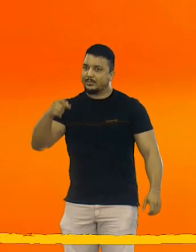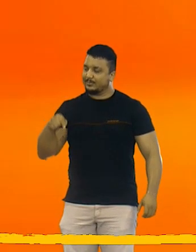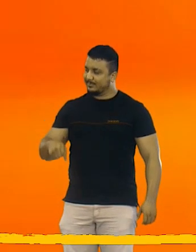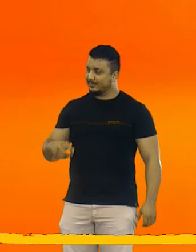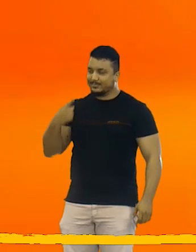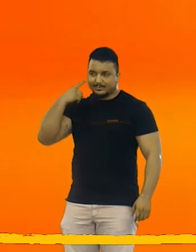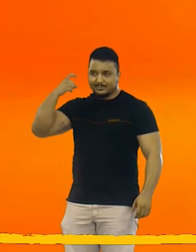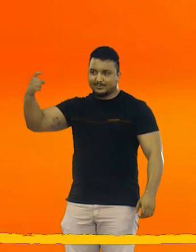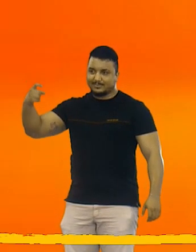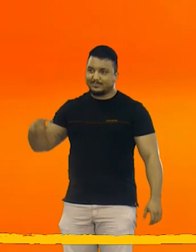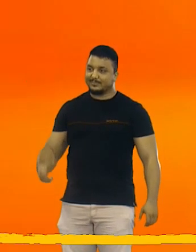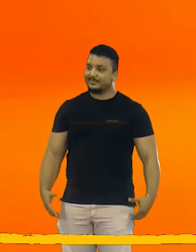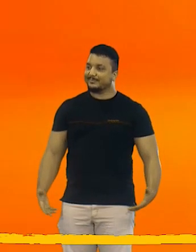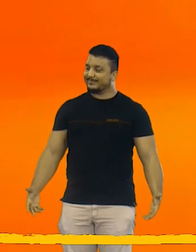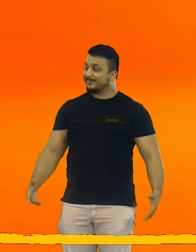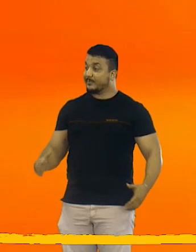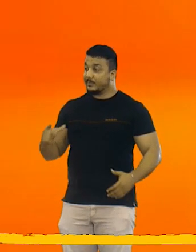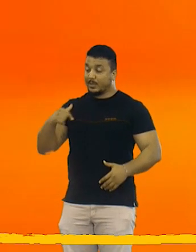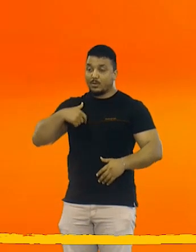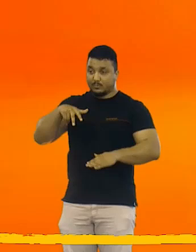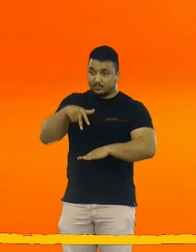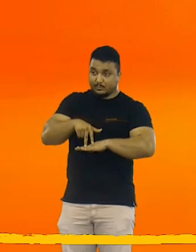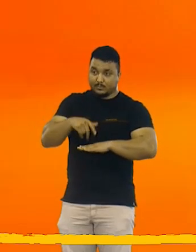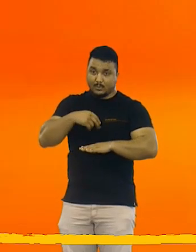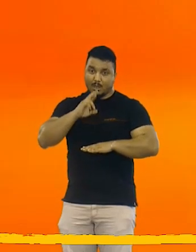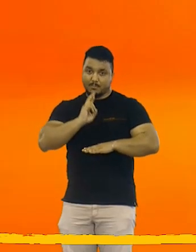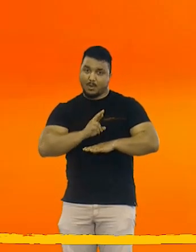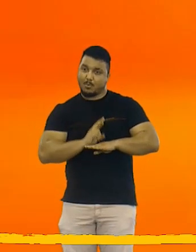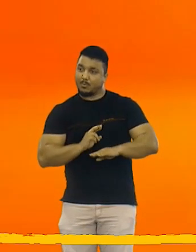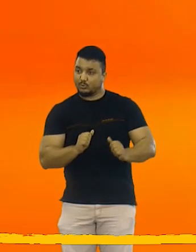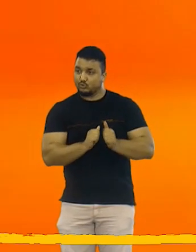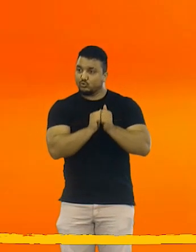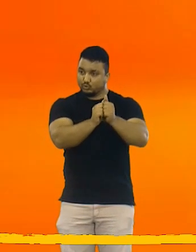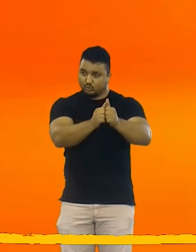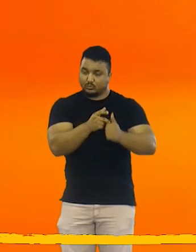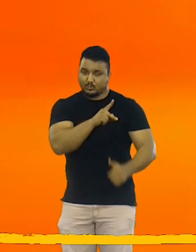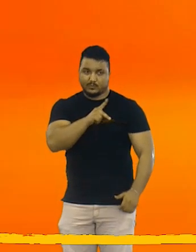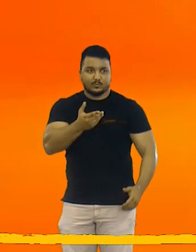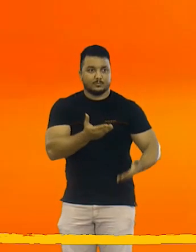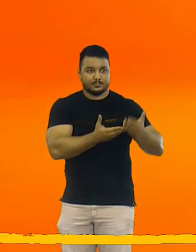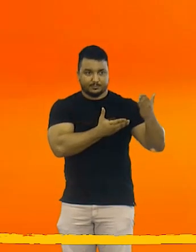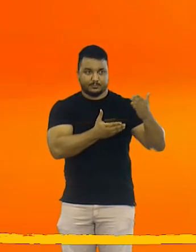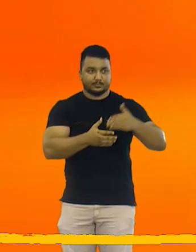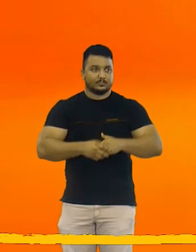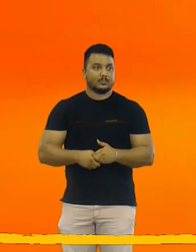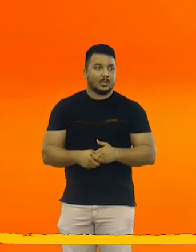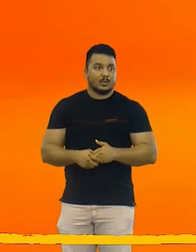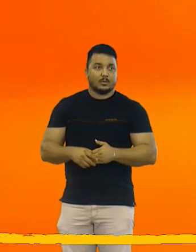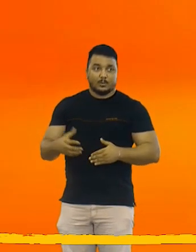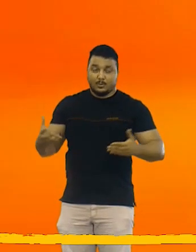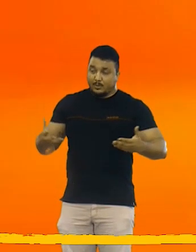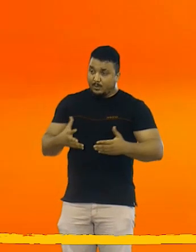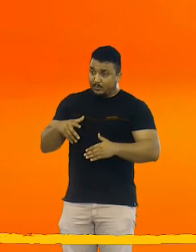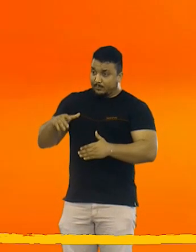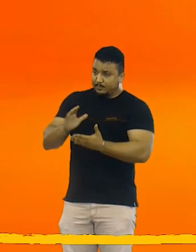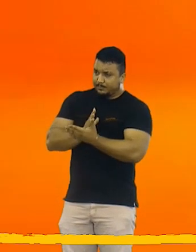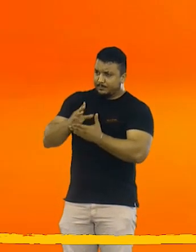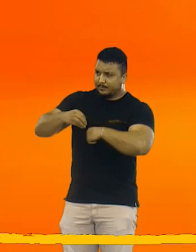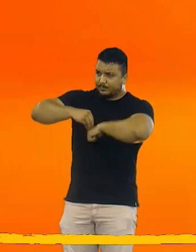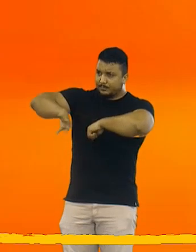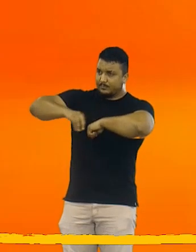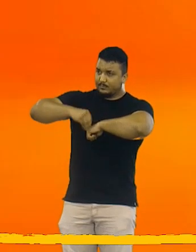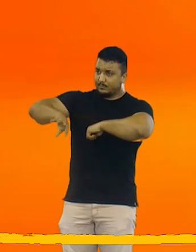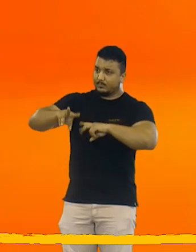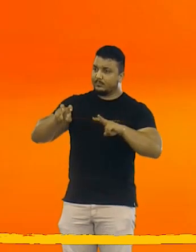povo, é o seguinte, ó. Eu vou ficar aqui na resolução de questões com o professor Fernandes. Beleza? E aí a gente vai colocar alguns pontos centrais